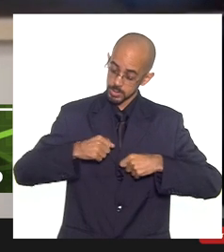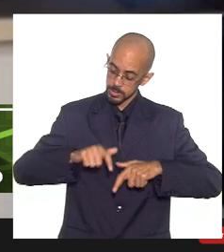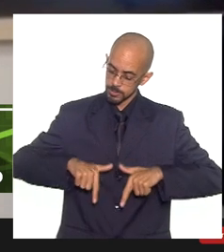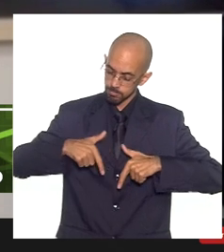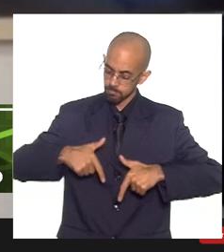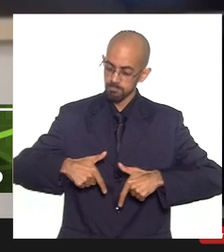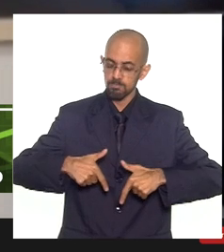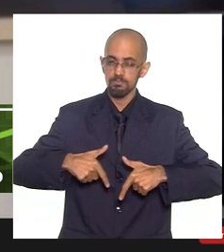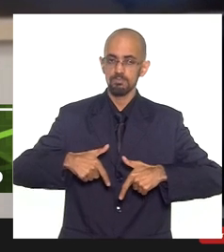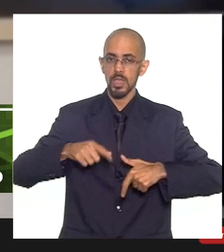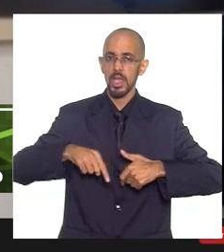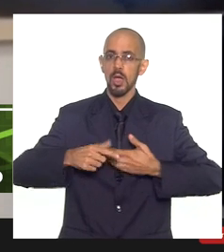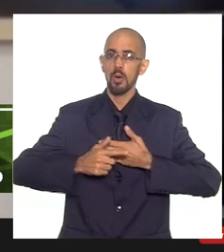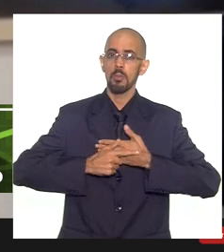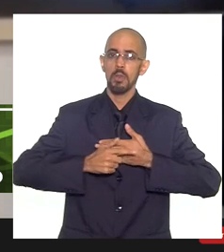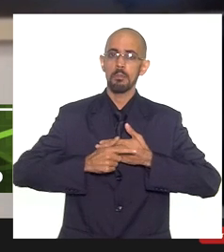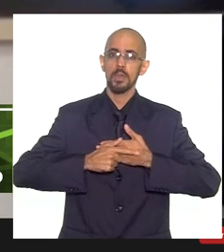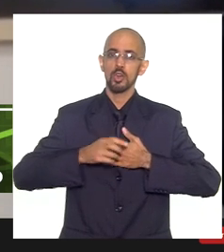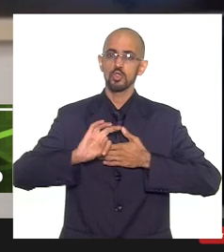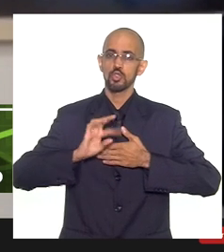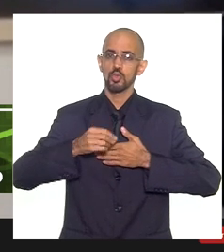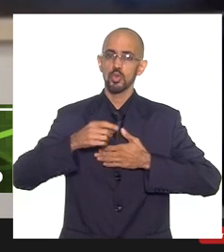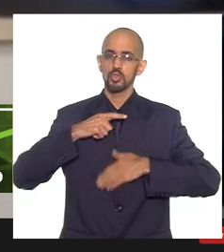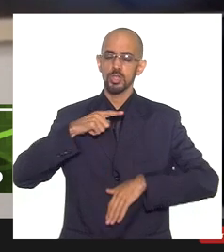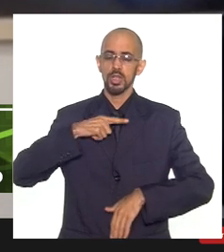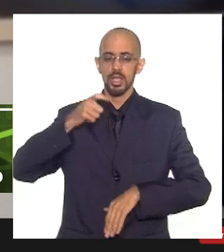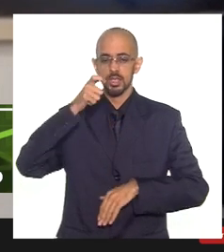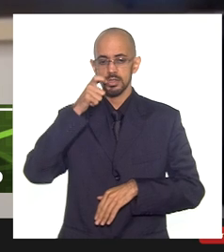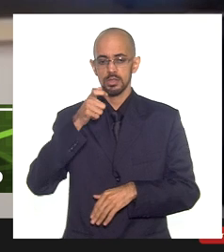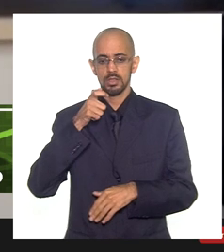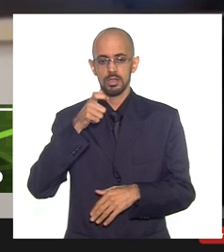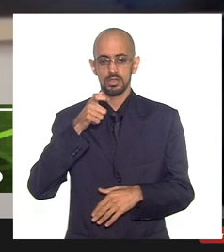aqueles que estão interessados e estão